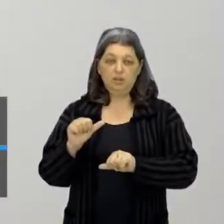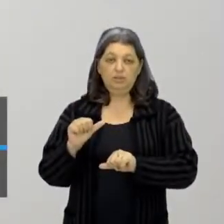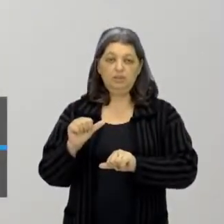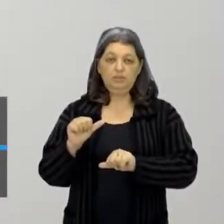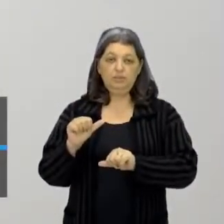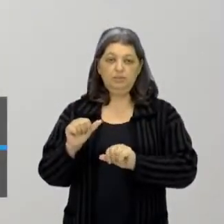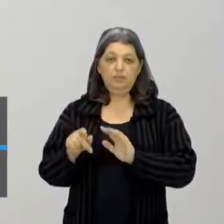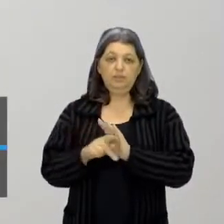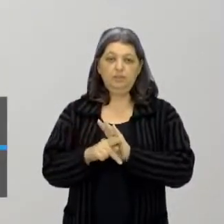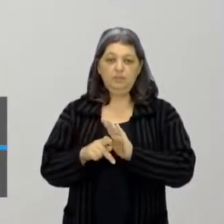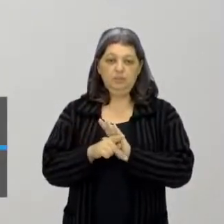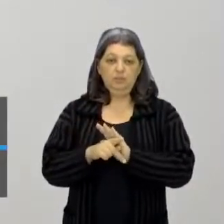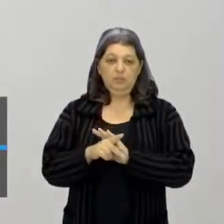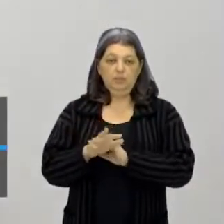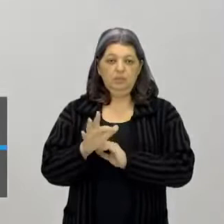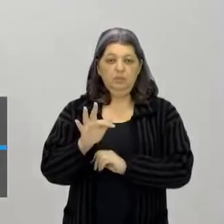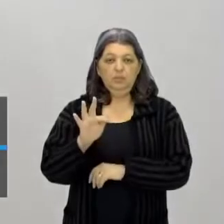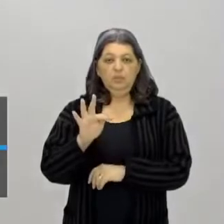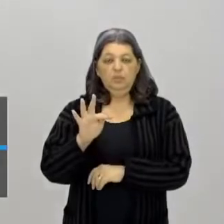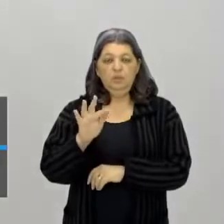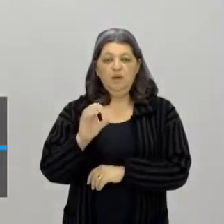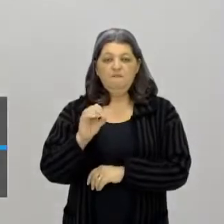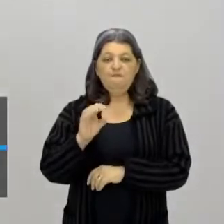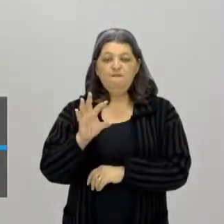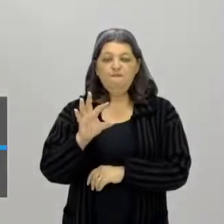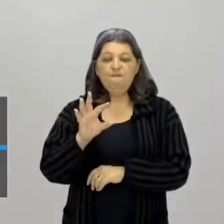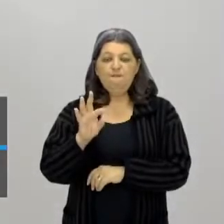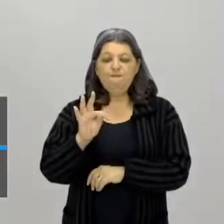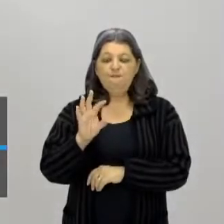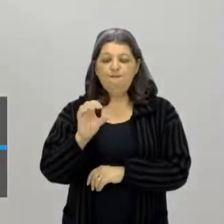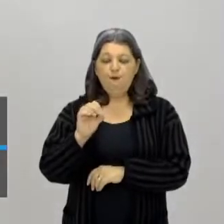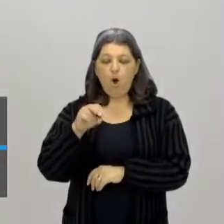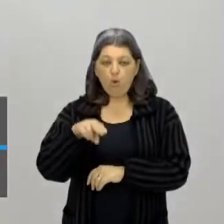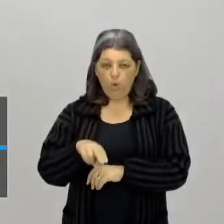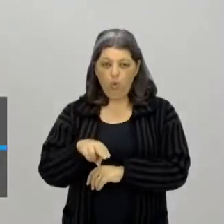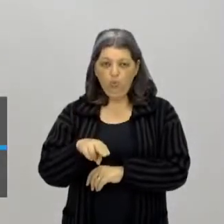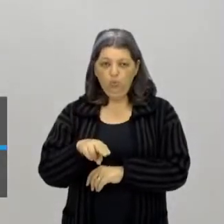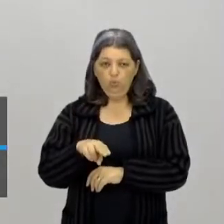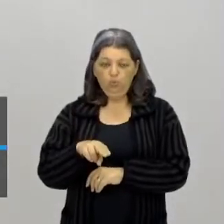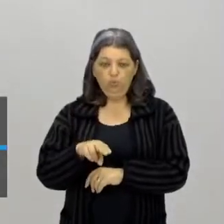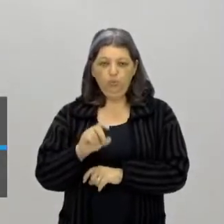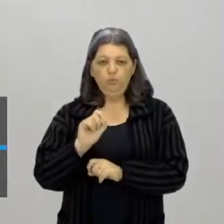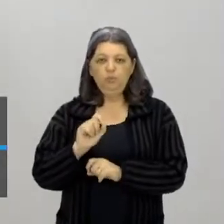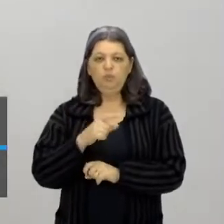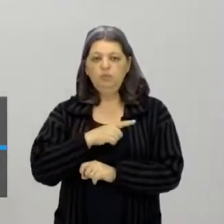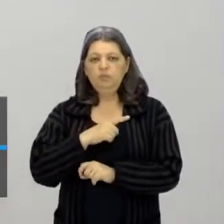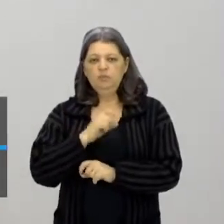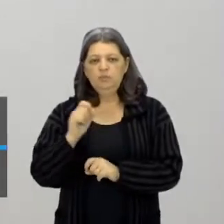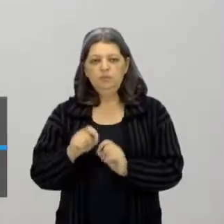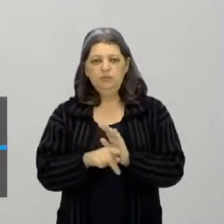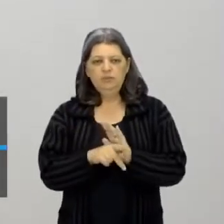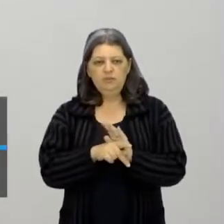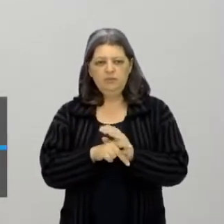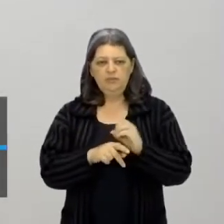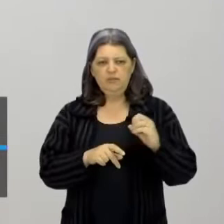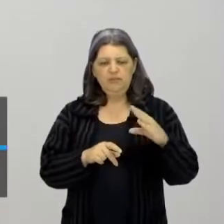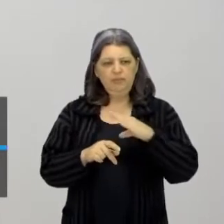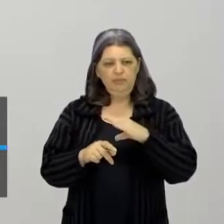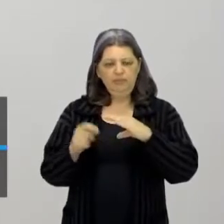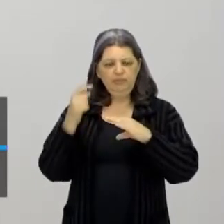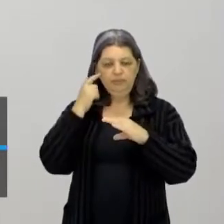absorção de fóton. Olha aqui, ó. Aí eu vou explicar para você o que tem aqui, ó. O que tem aqui é um